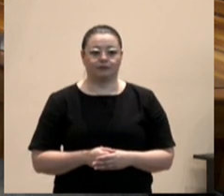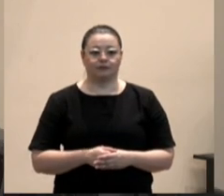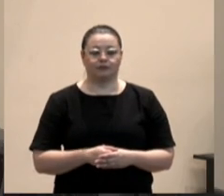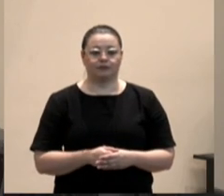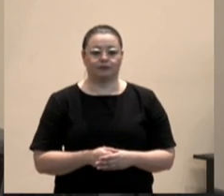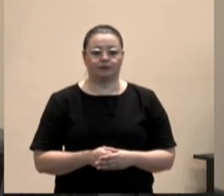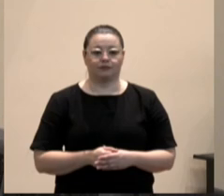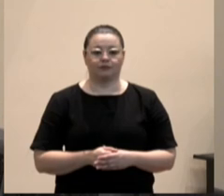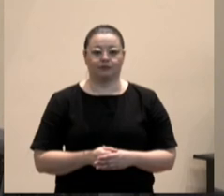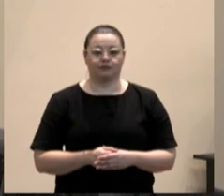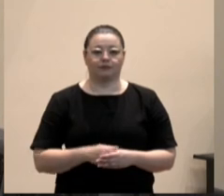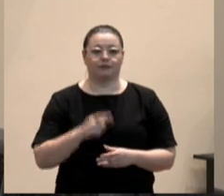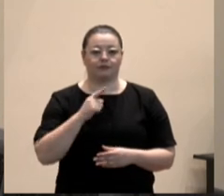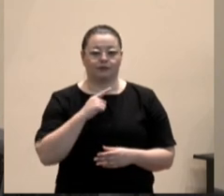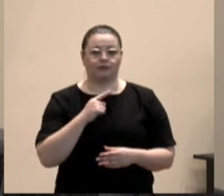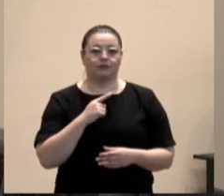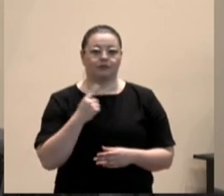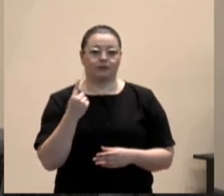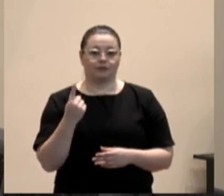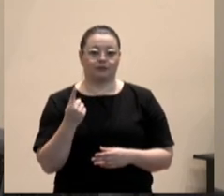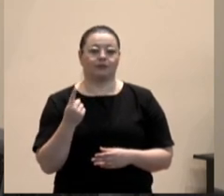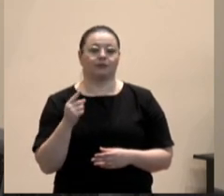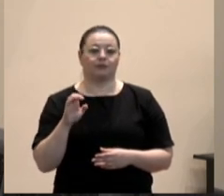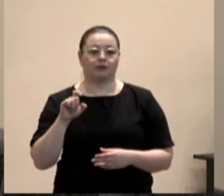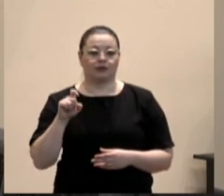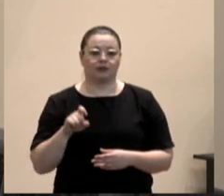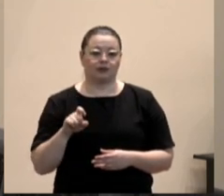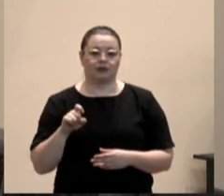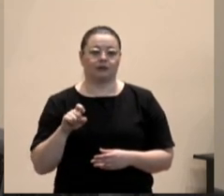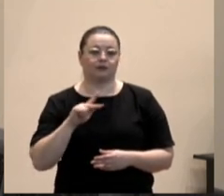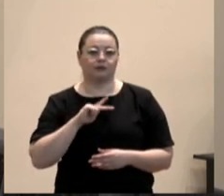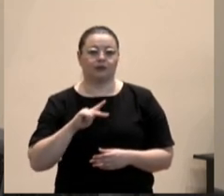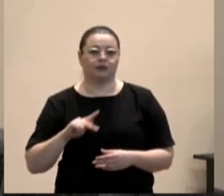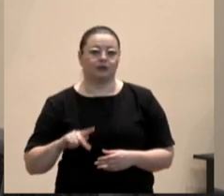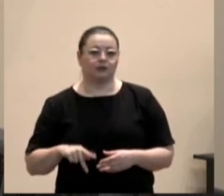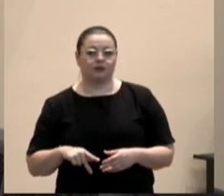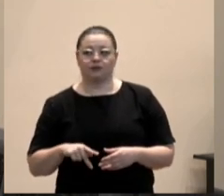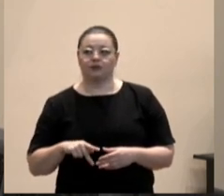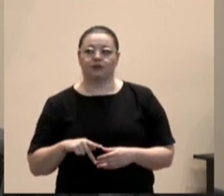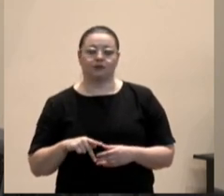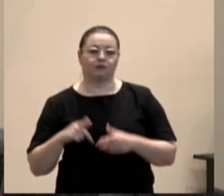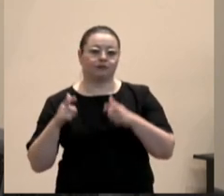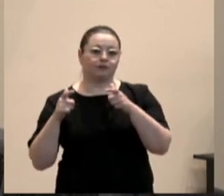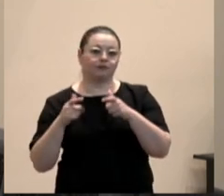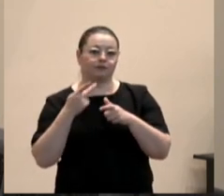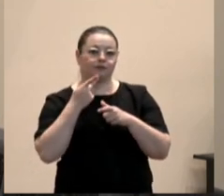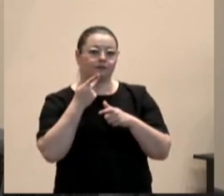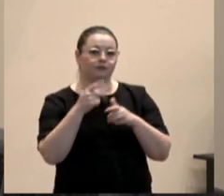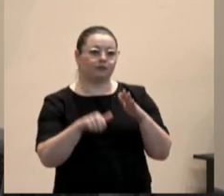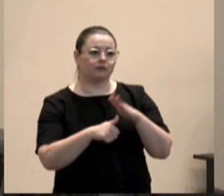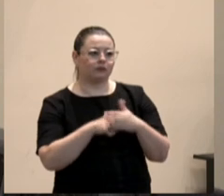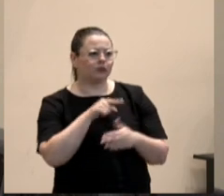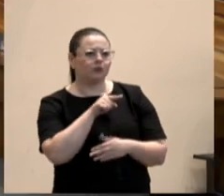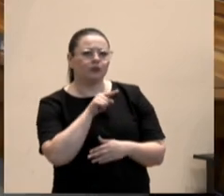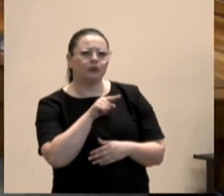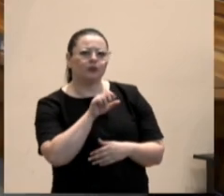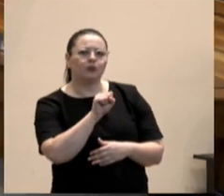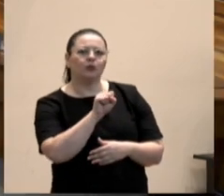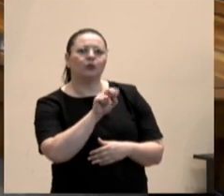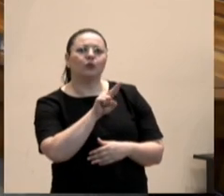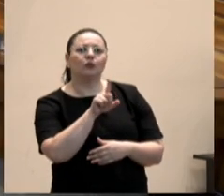falou para uma candidata a reitora lá. Viu, Suzane? Você que é candidata a reitora